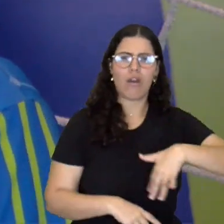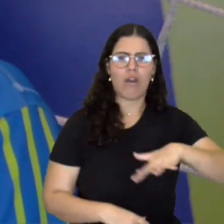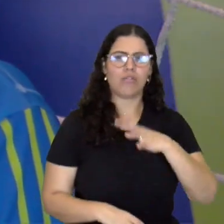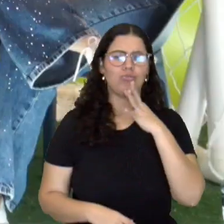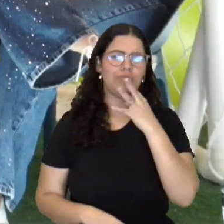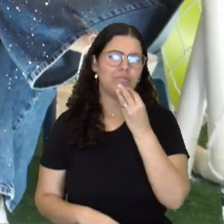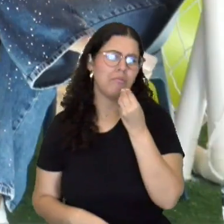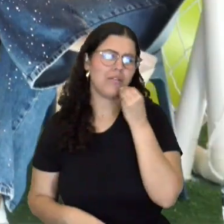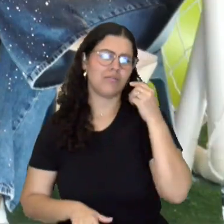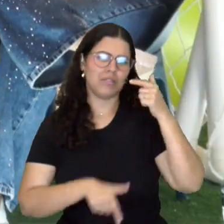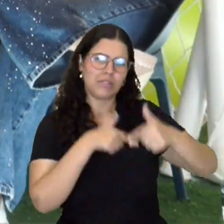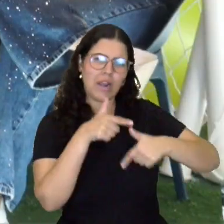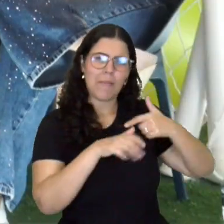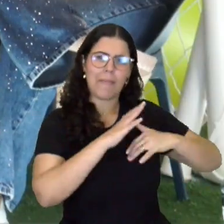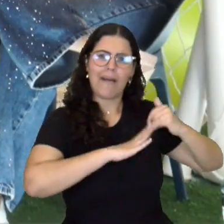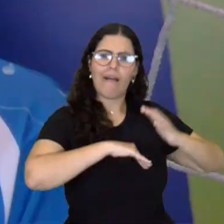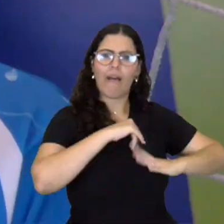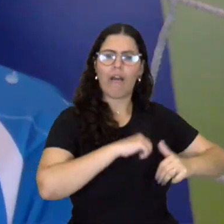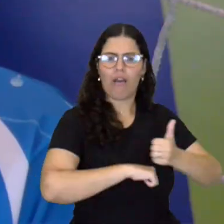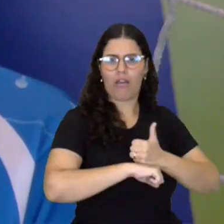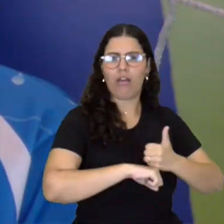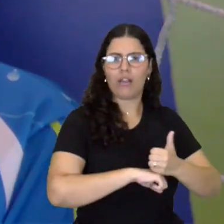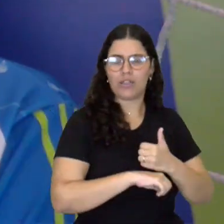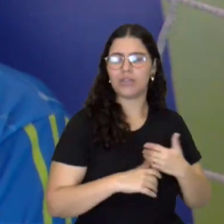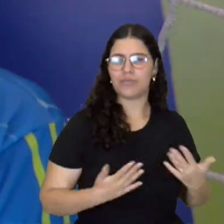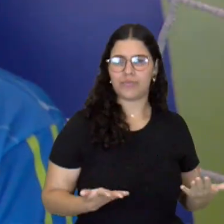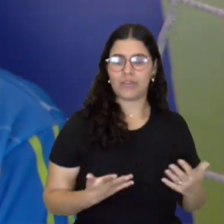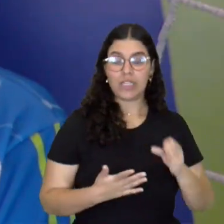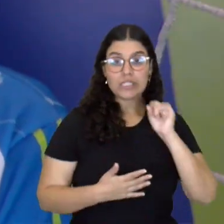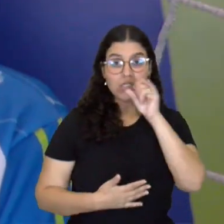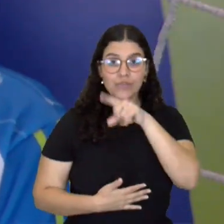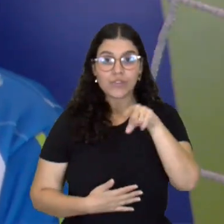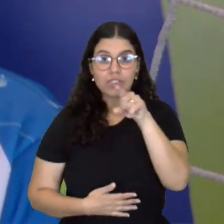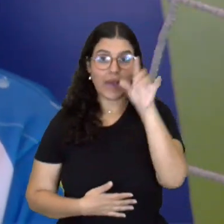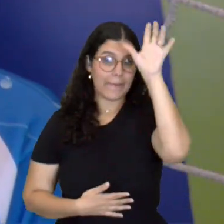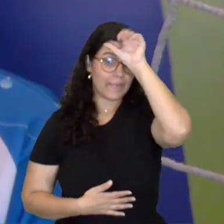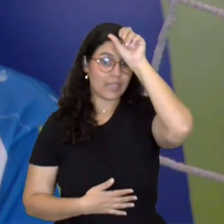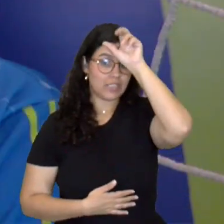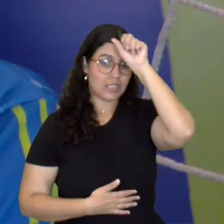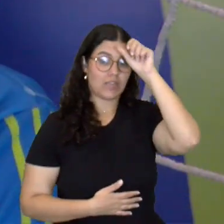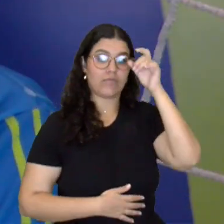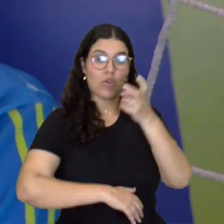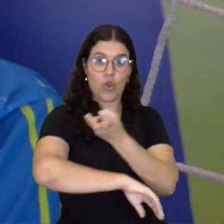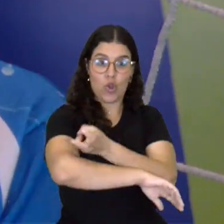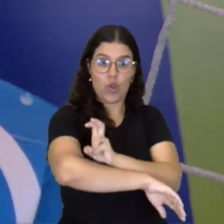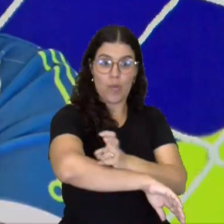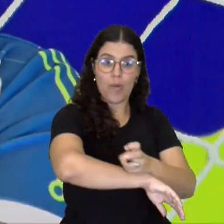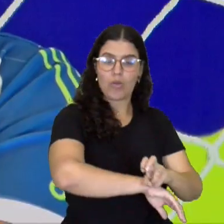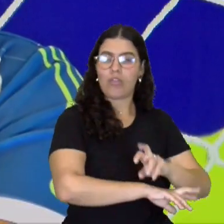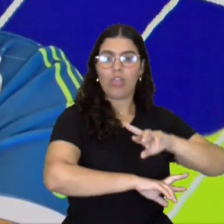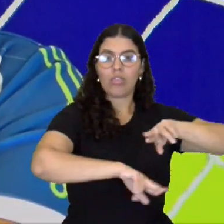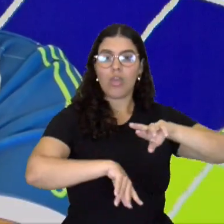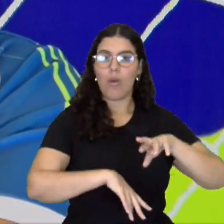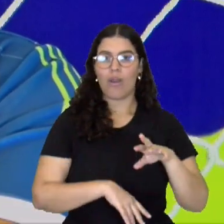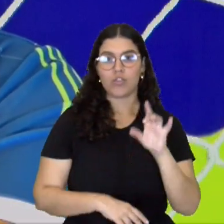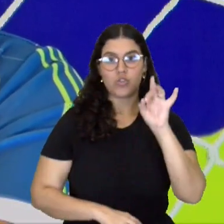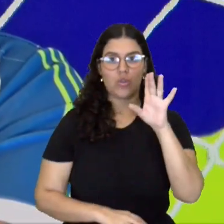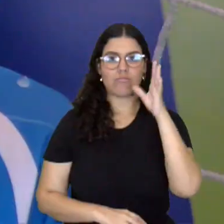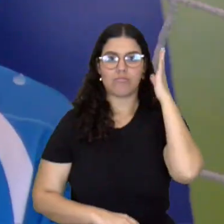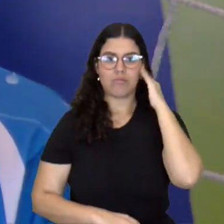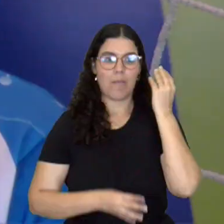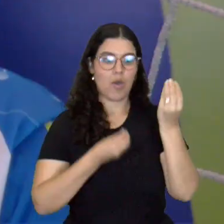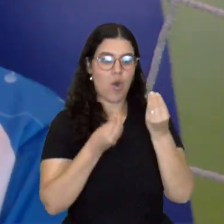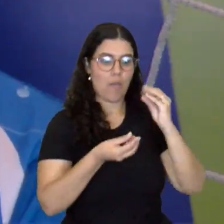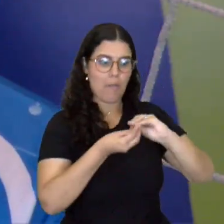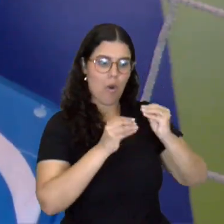trabalho profissional. Então, assim, para você aprender robótica, não é apenas saber montar ou saber programar. Você